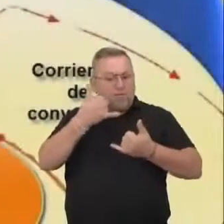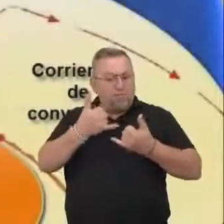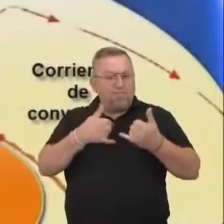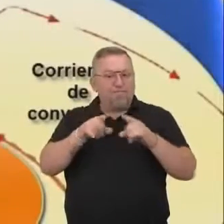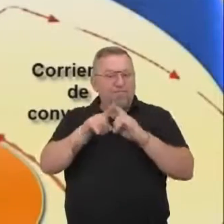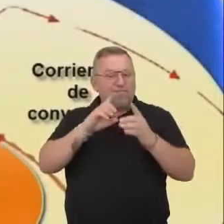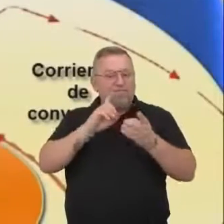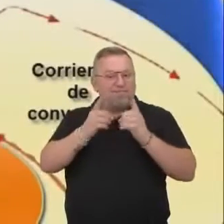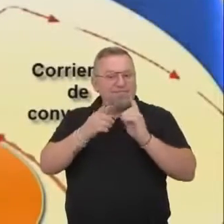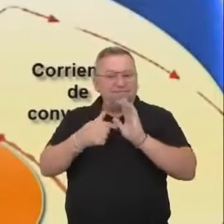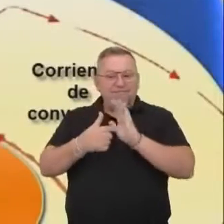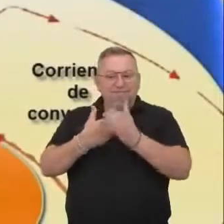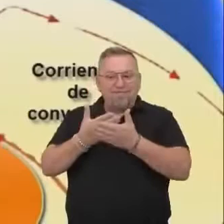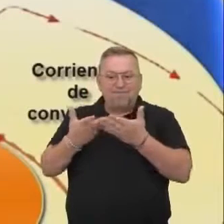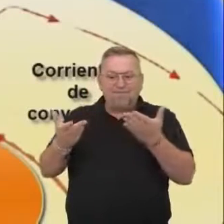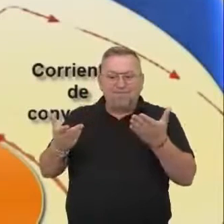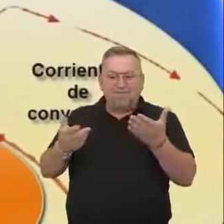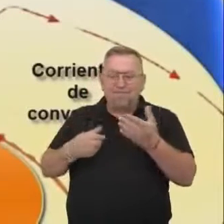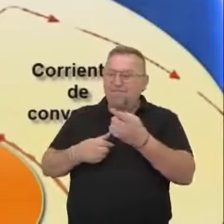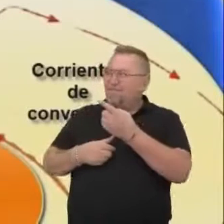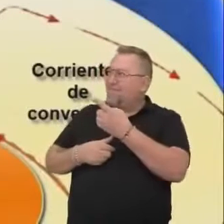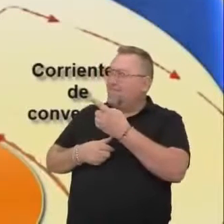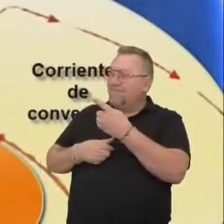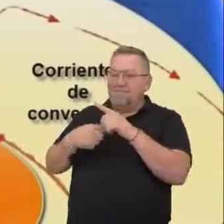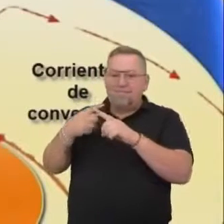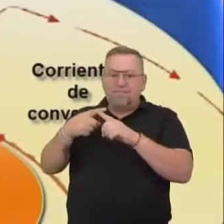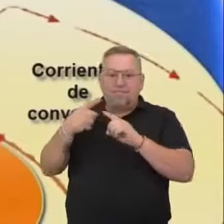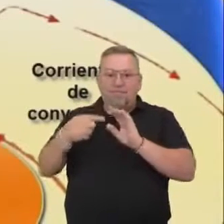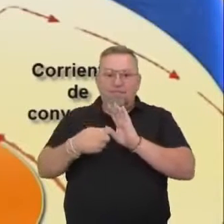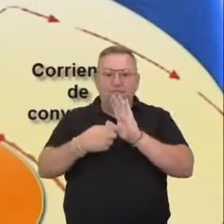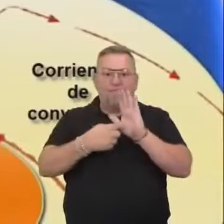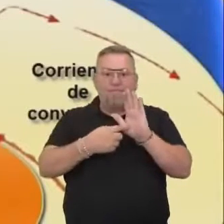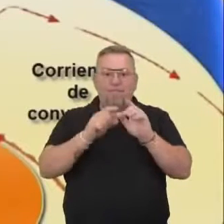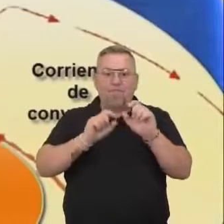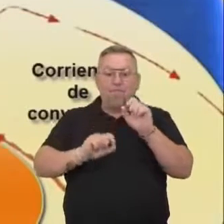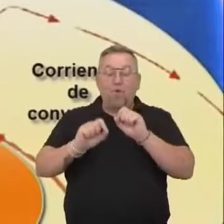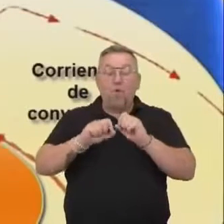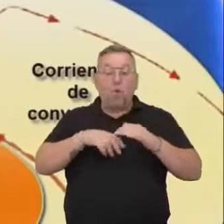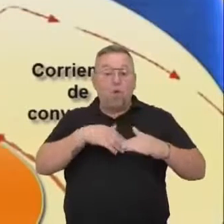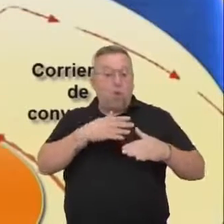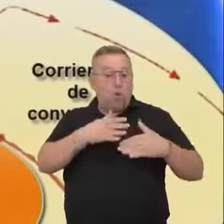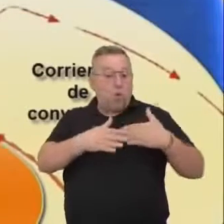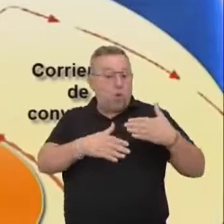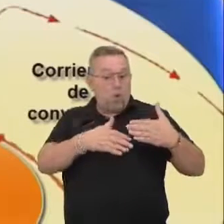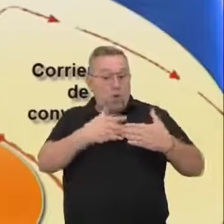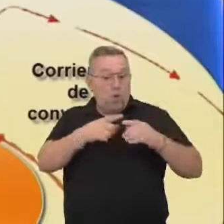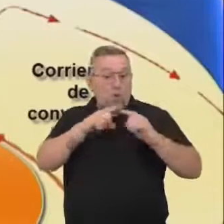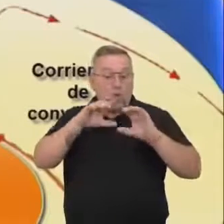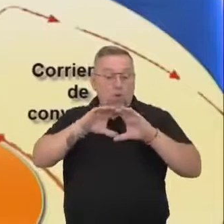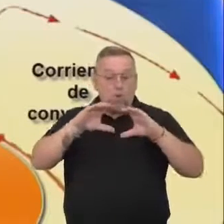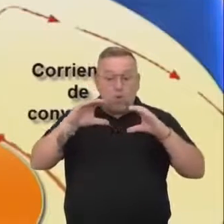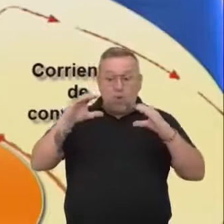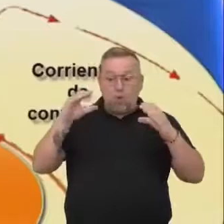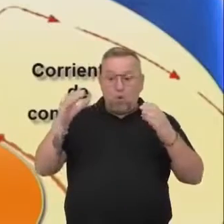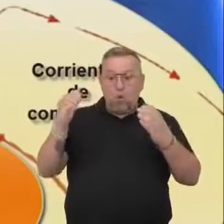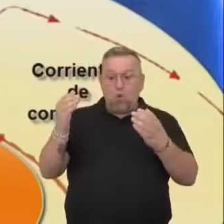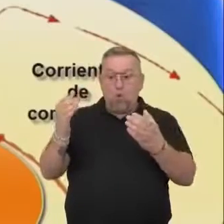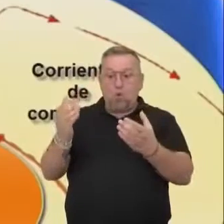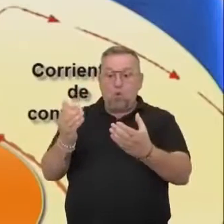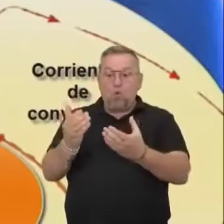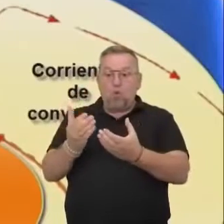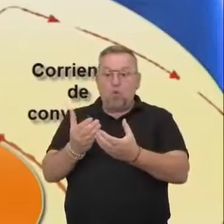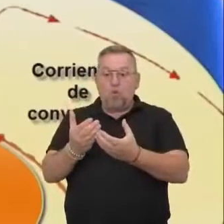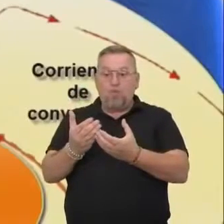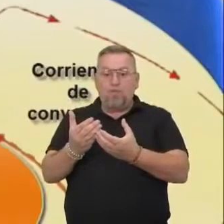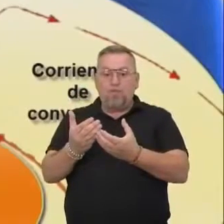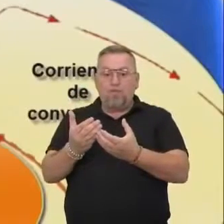da gente apresentar isso aí. E é interessante, porque aí mostra aí, né, o processo, né, do manto, né, se movimentando aí. Sim, as zonas